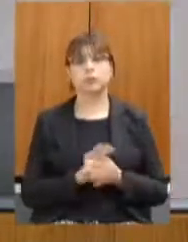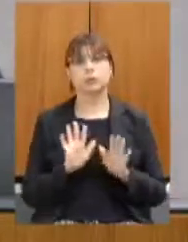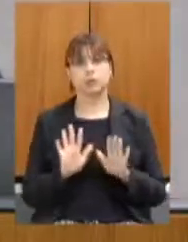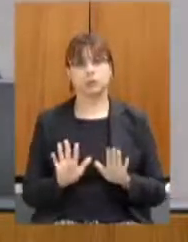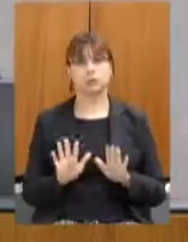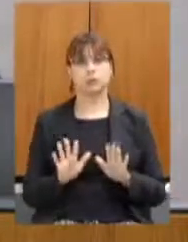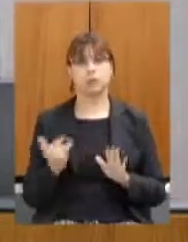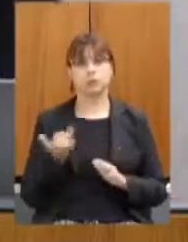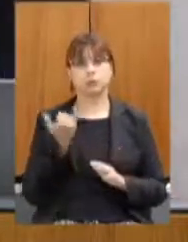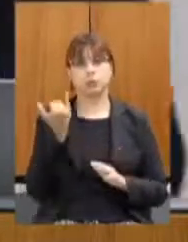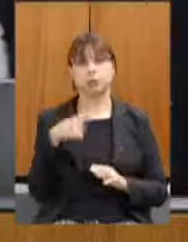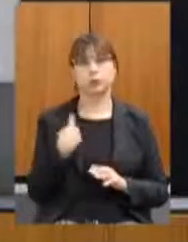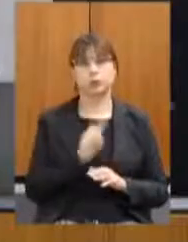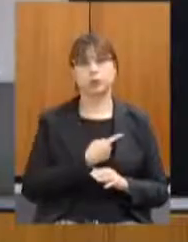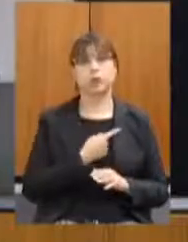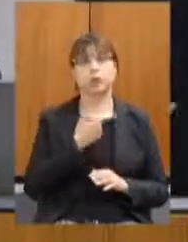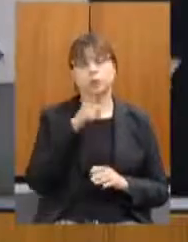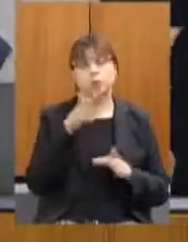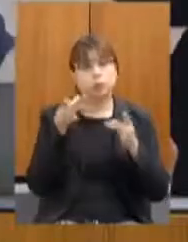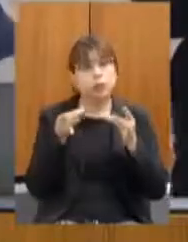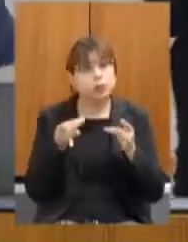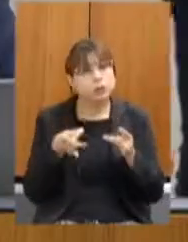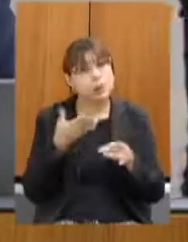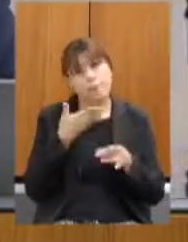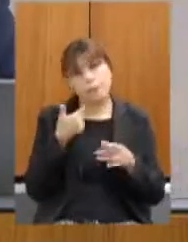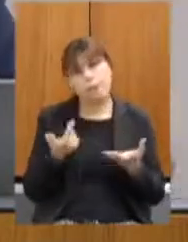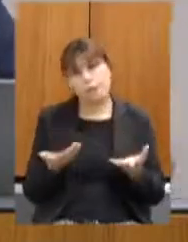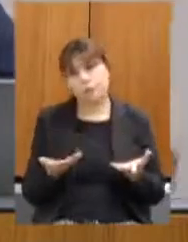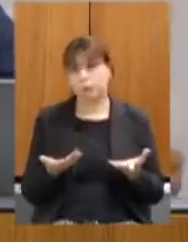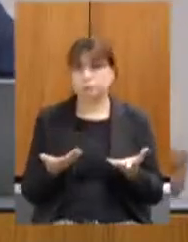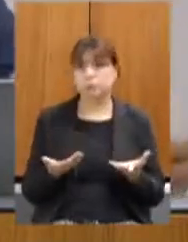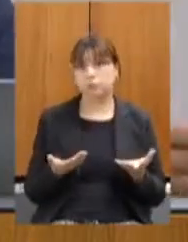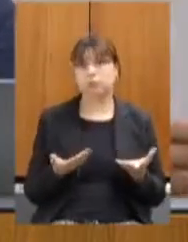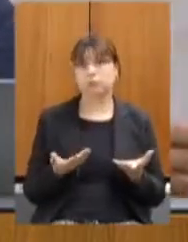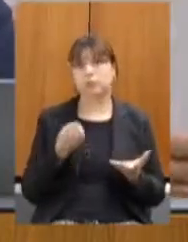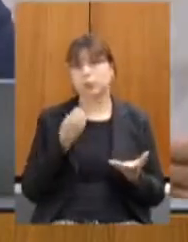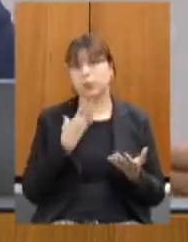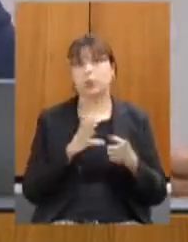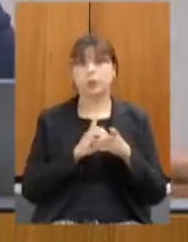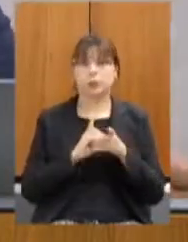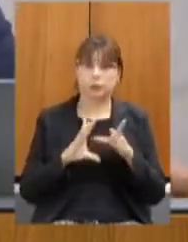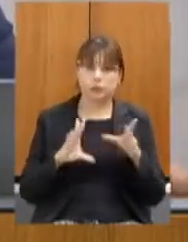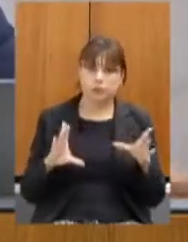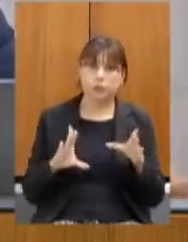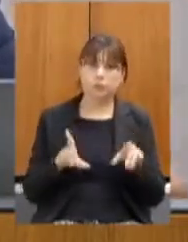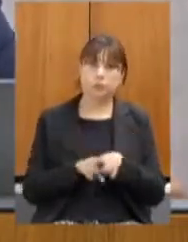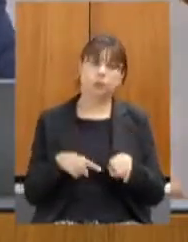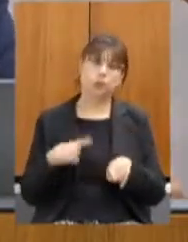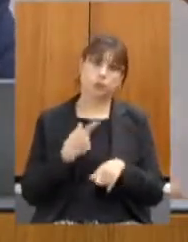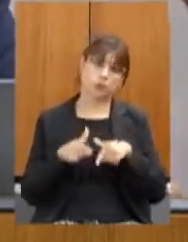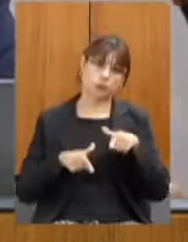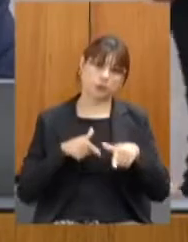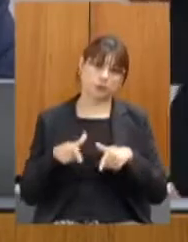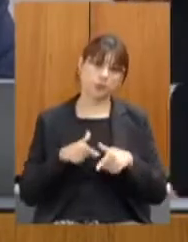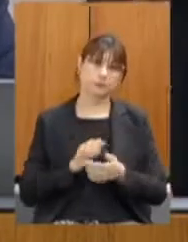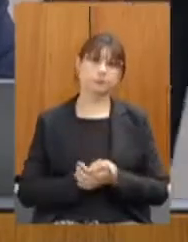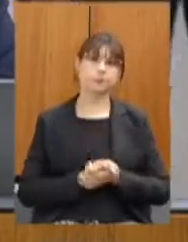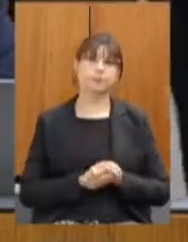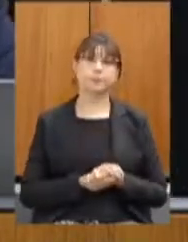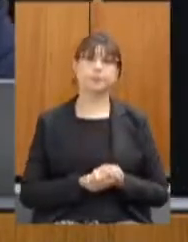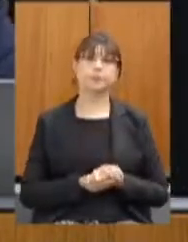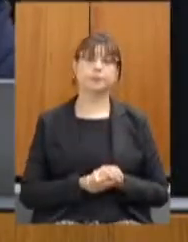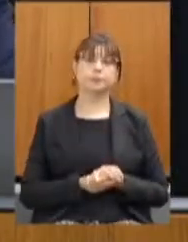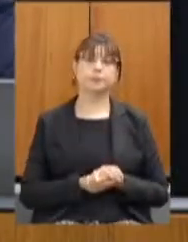custa nada a gente ter uns detalhamento melhor um pouquinho melhor e isso faz bem à democracia e ao nosso trabalho e eu